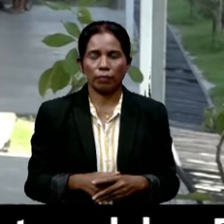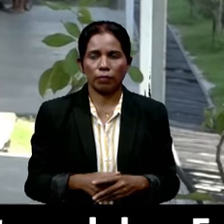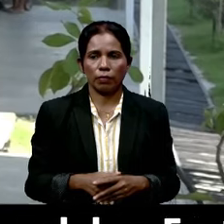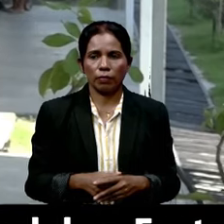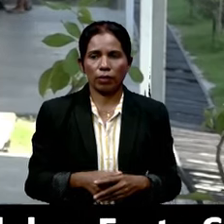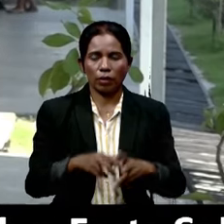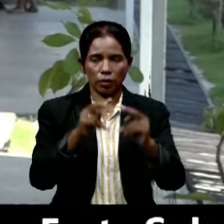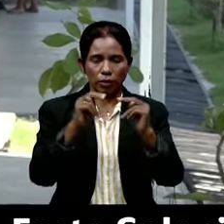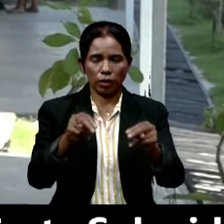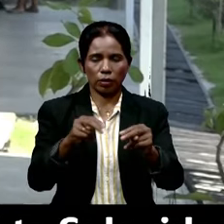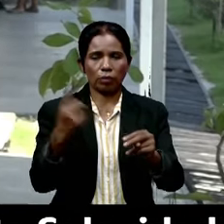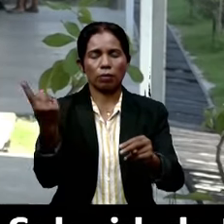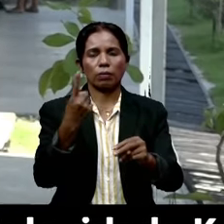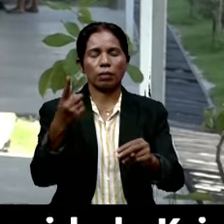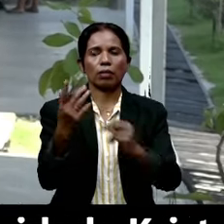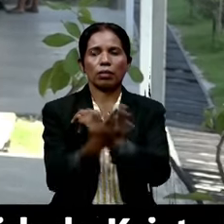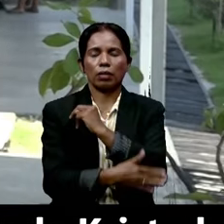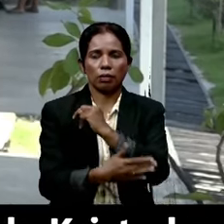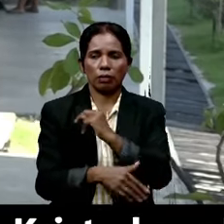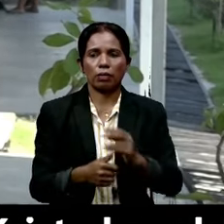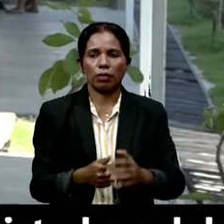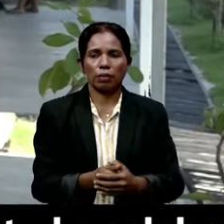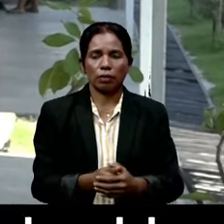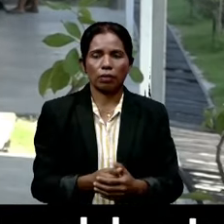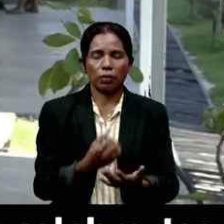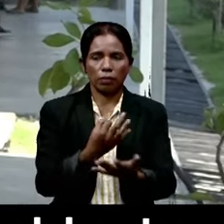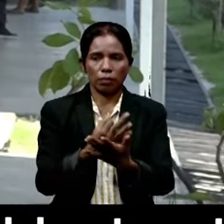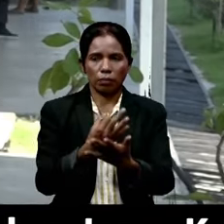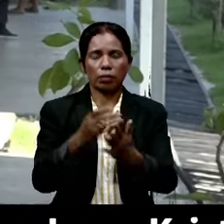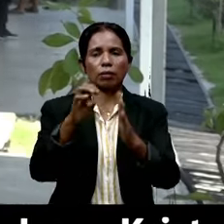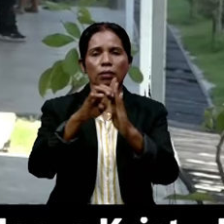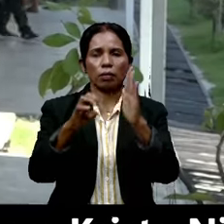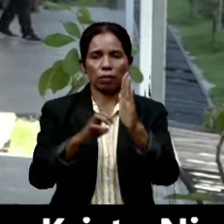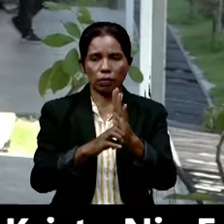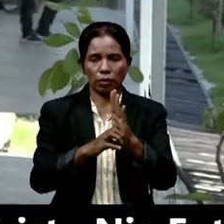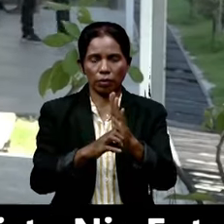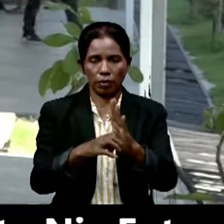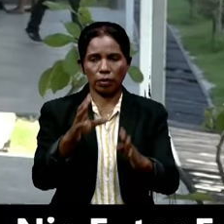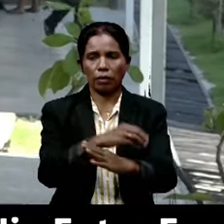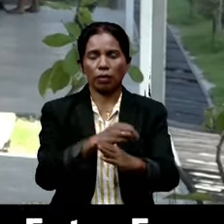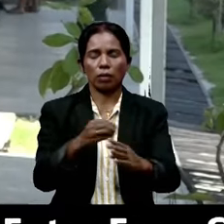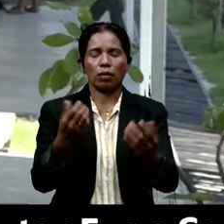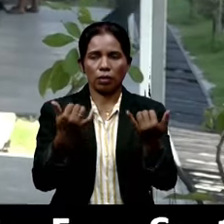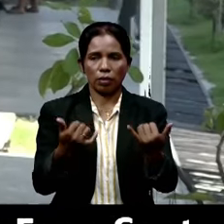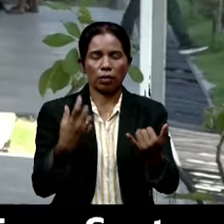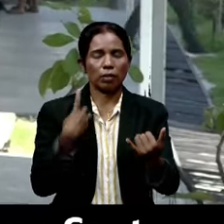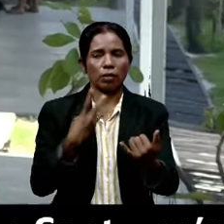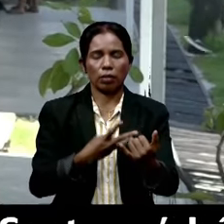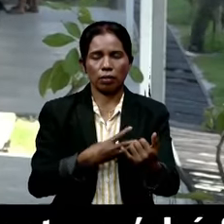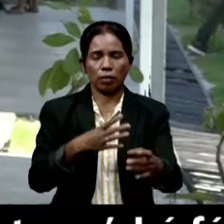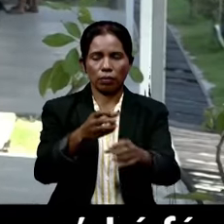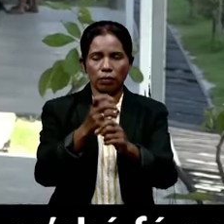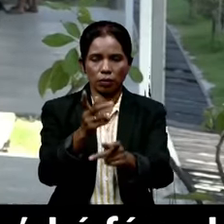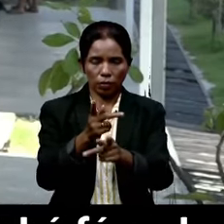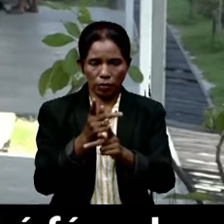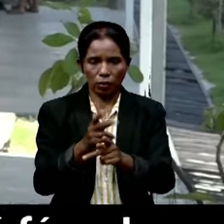necessidade né los mac saúde de. Orçamento do Estado, o Natatom de Tanesané, ele tem que fazer o cuidado,